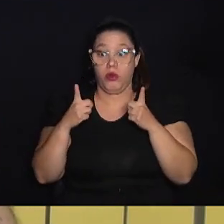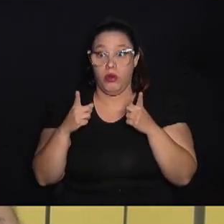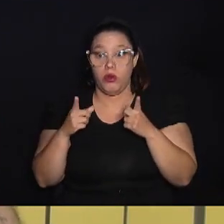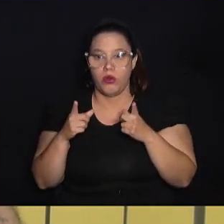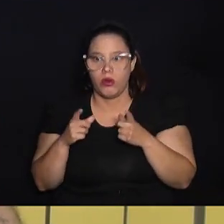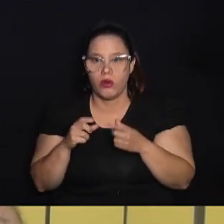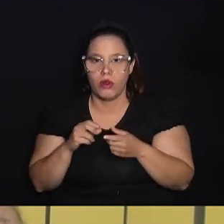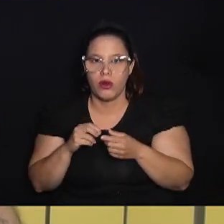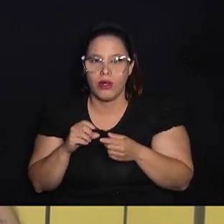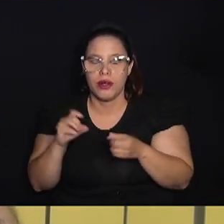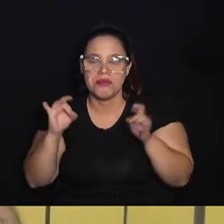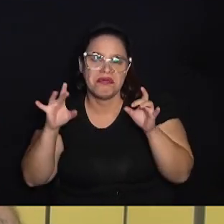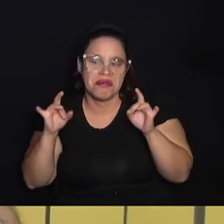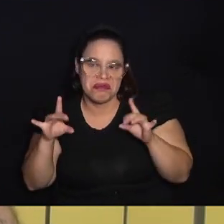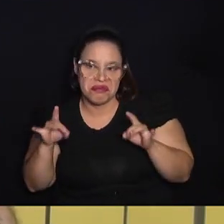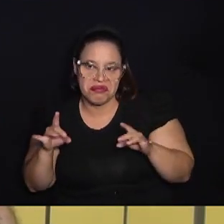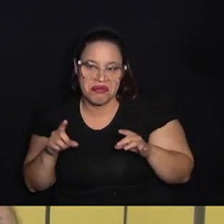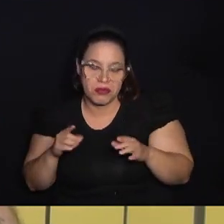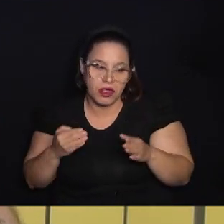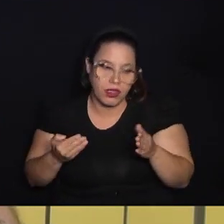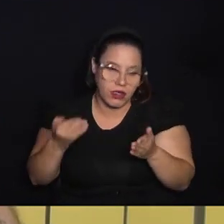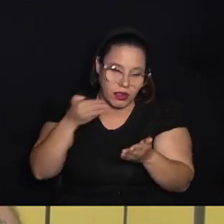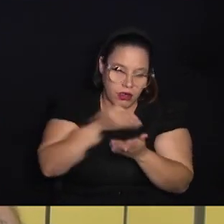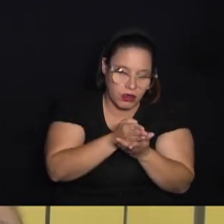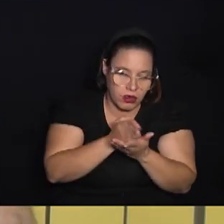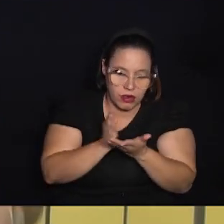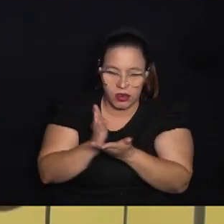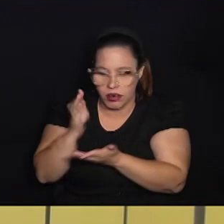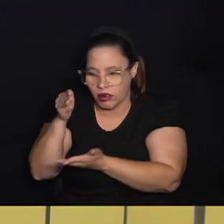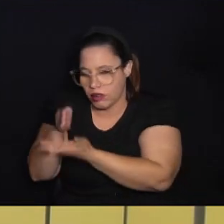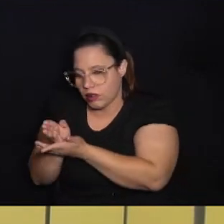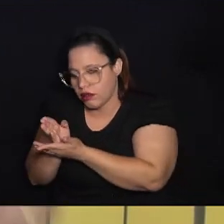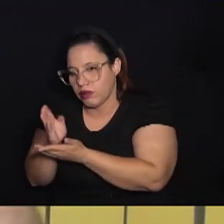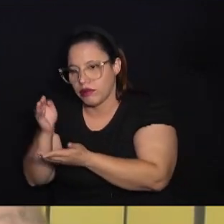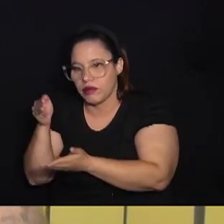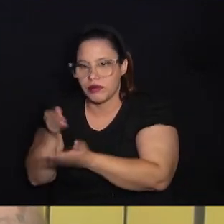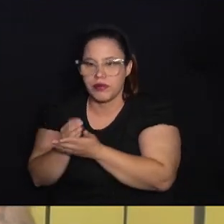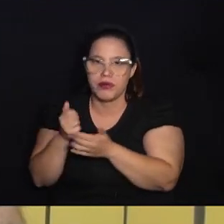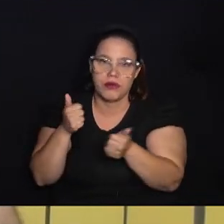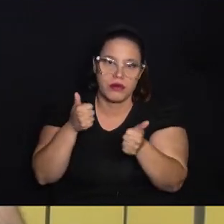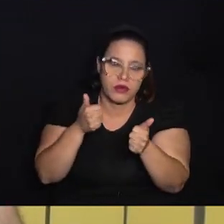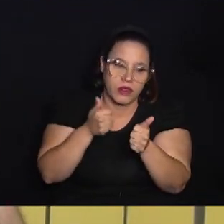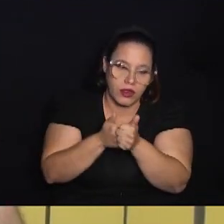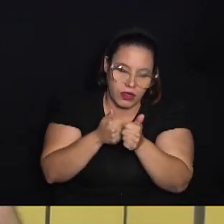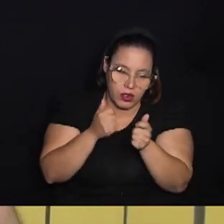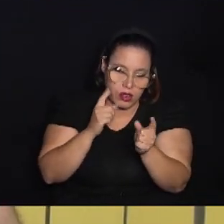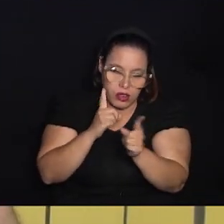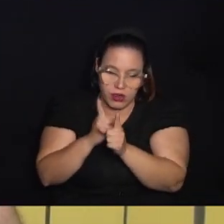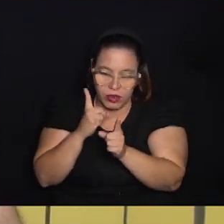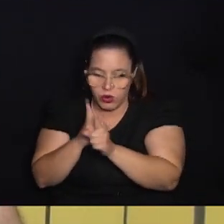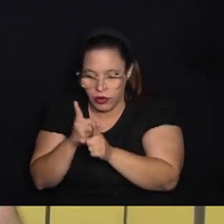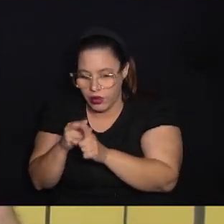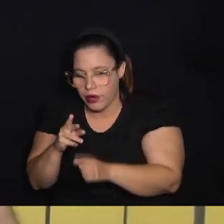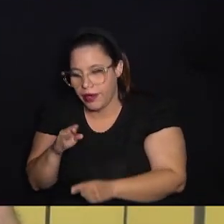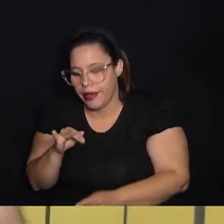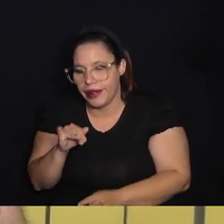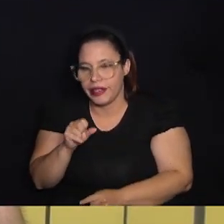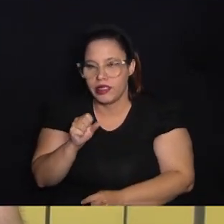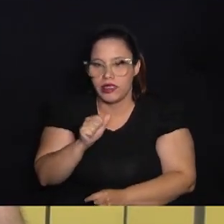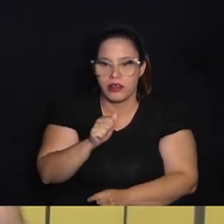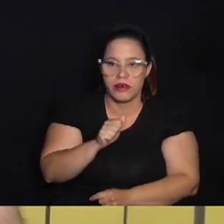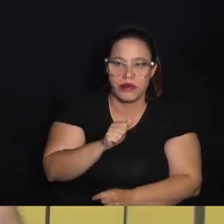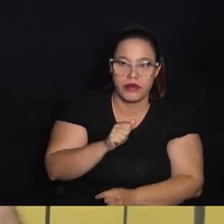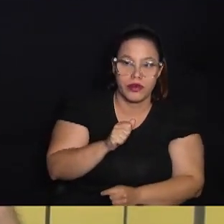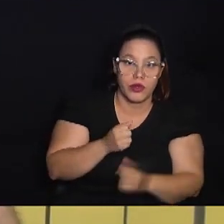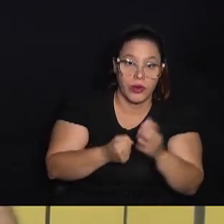especialista eh em levar eh em em encontrar as narrativas de cada um desses lugares e esse projeto que nasceu aqui